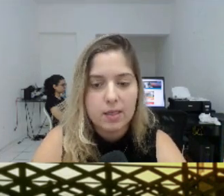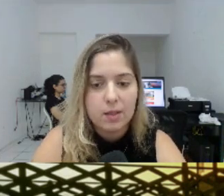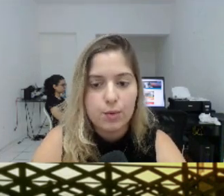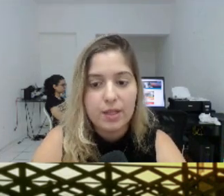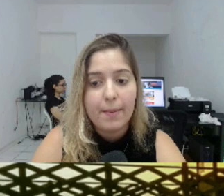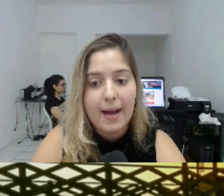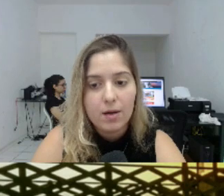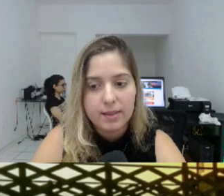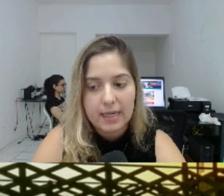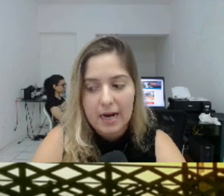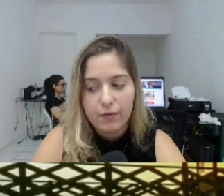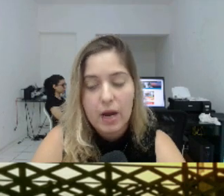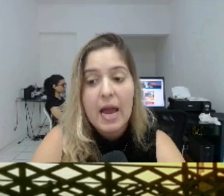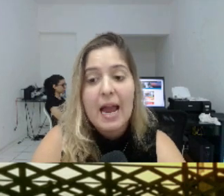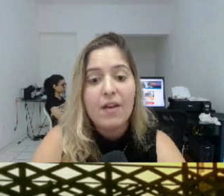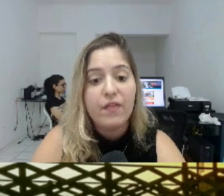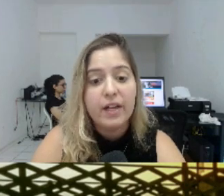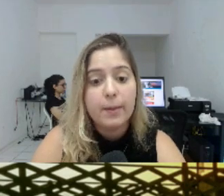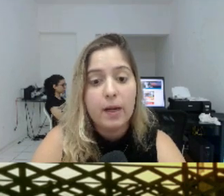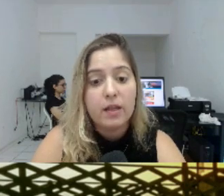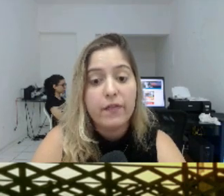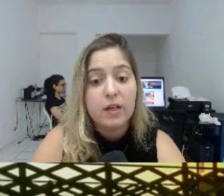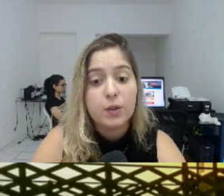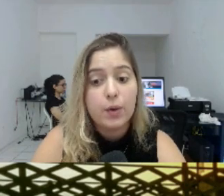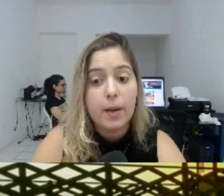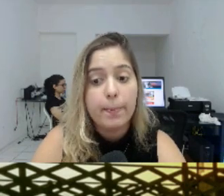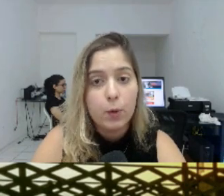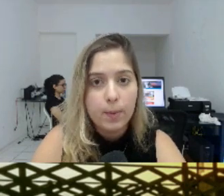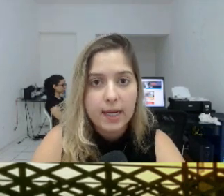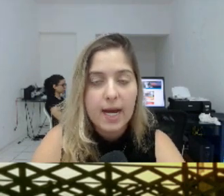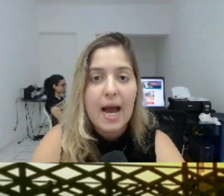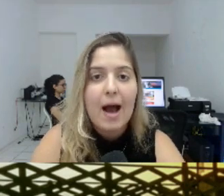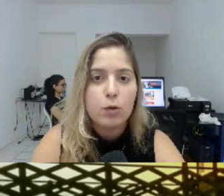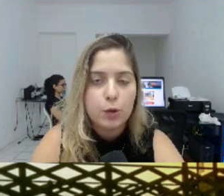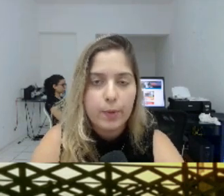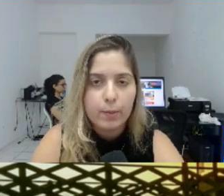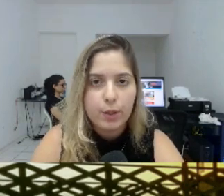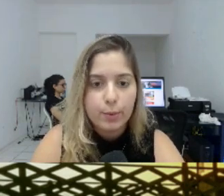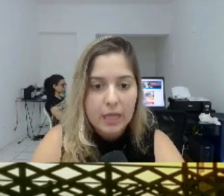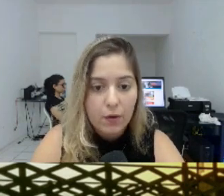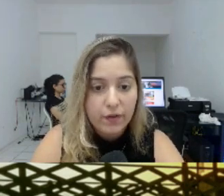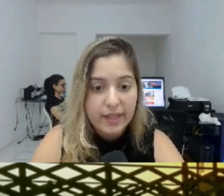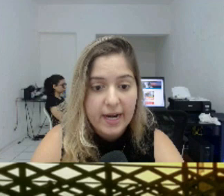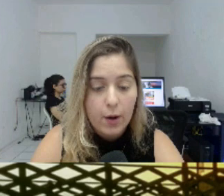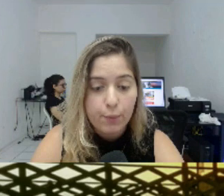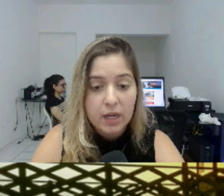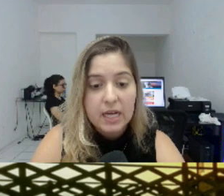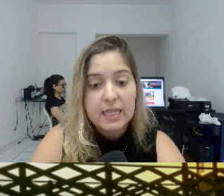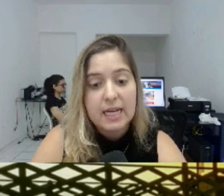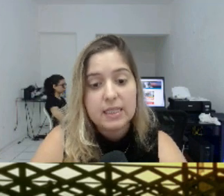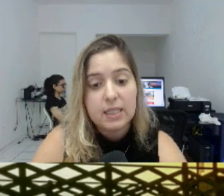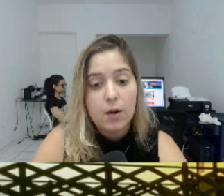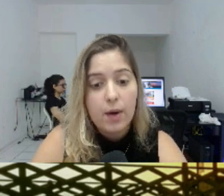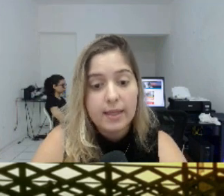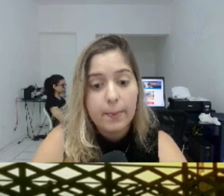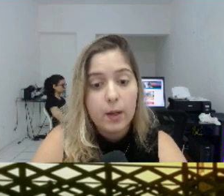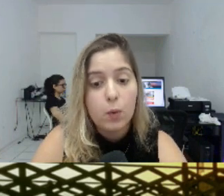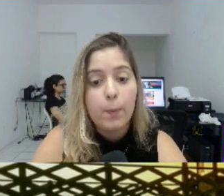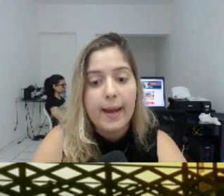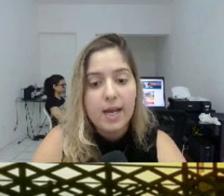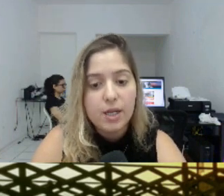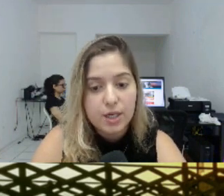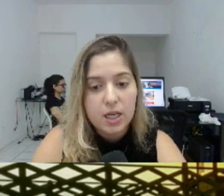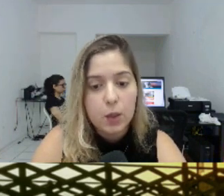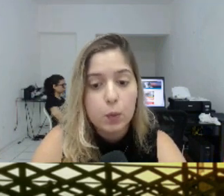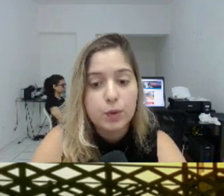com exploração de trabalho escravo é feita pela Defensoria Pública ao Supremo Tribunal Federal. Na ação, a